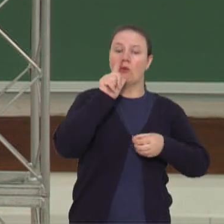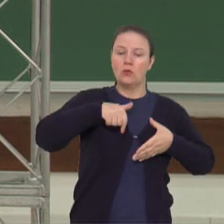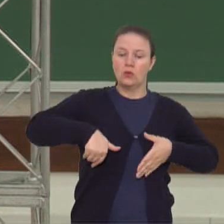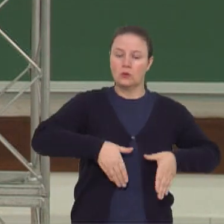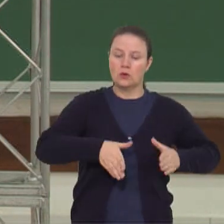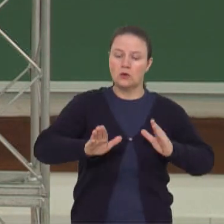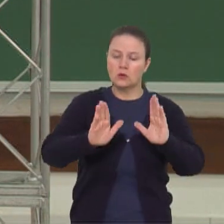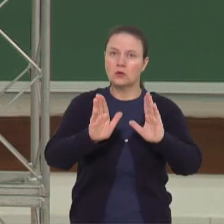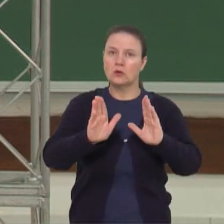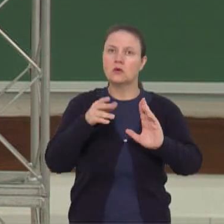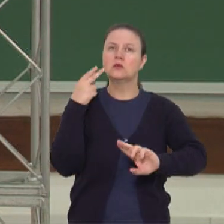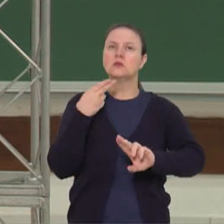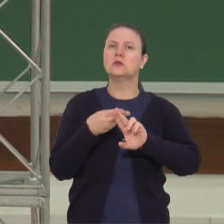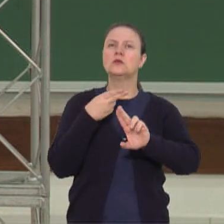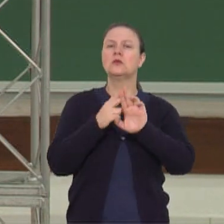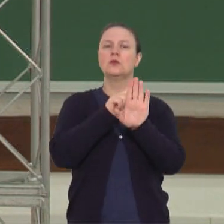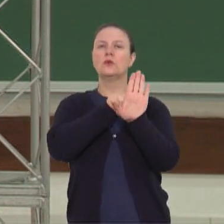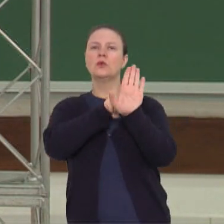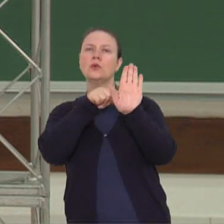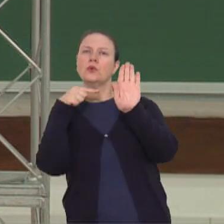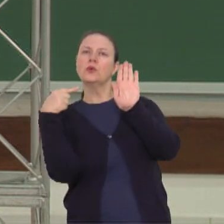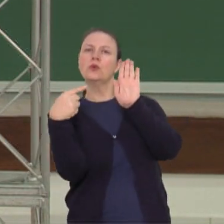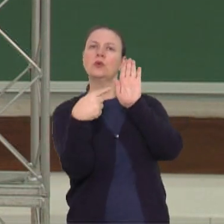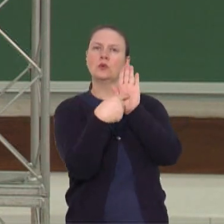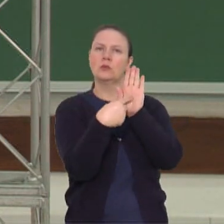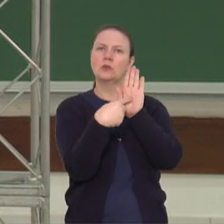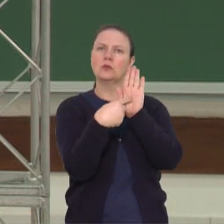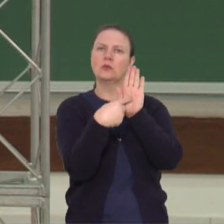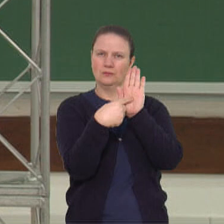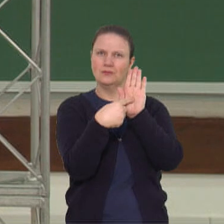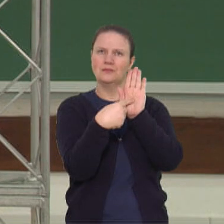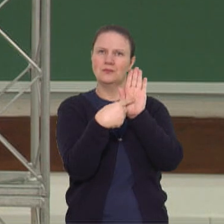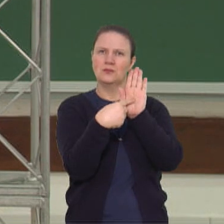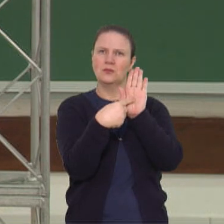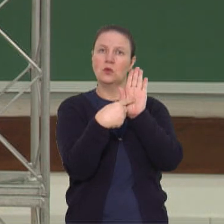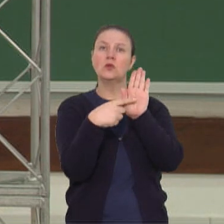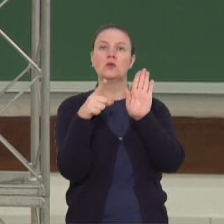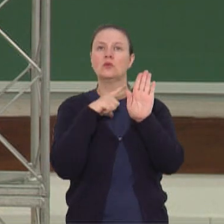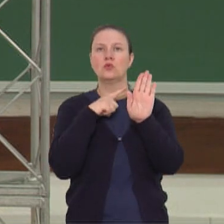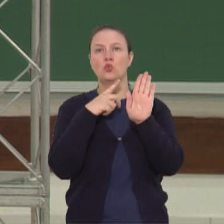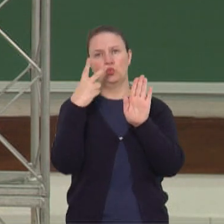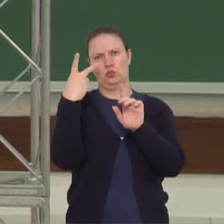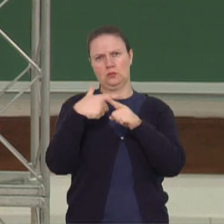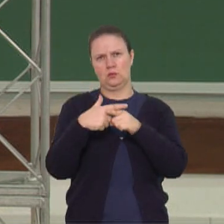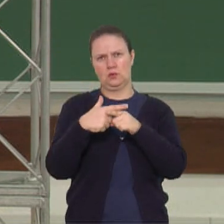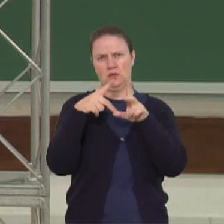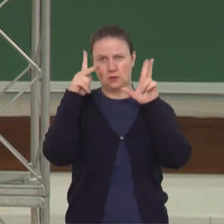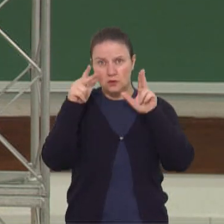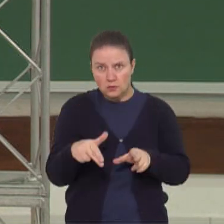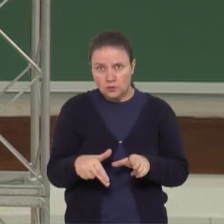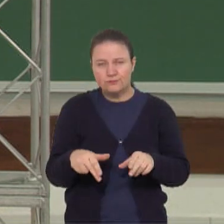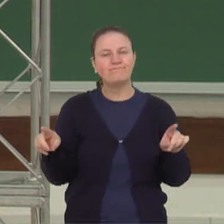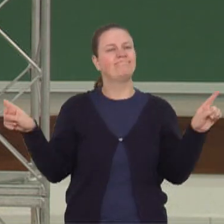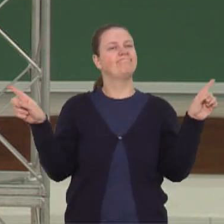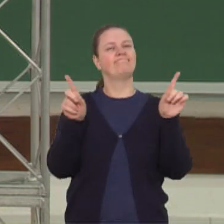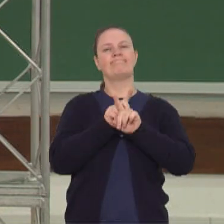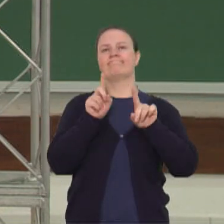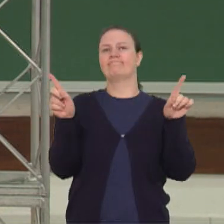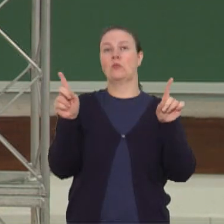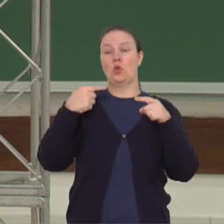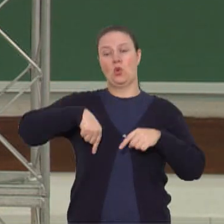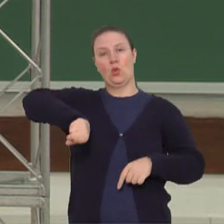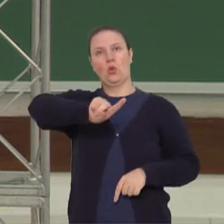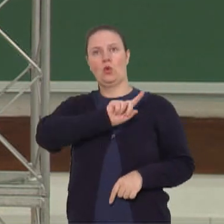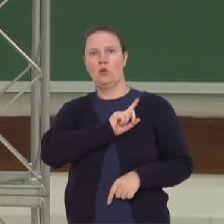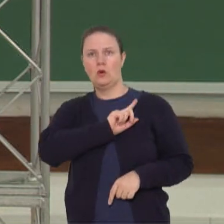Então Heráclito usa essa metáfora que no mesmo rio não entramos duas vezes. Ou seja, nós nunca somos